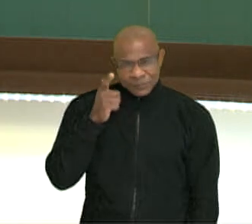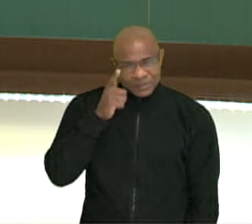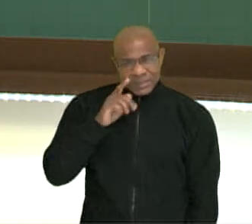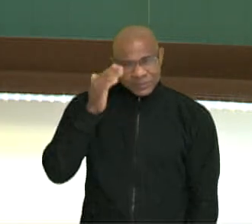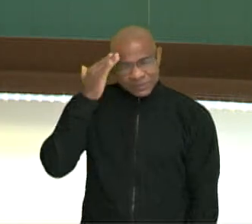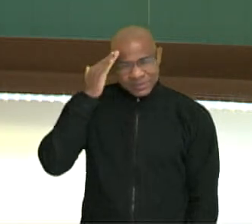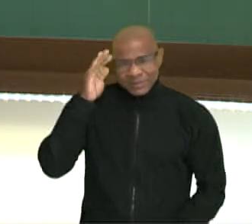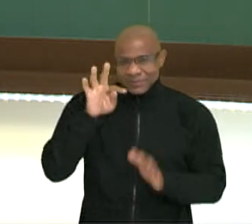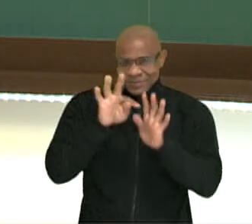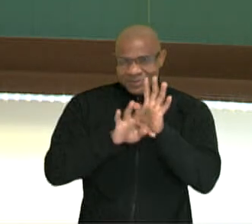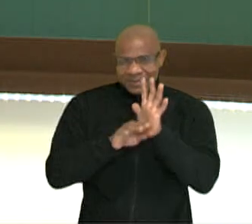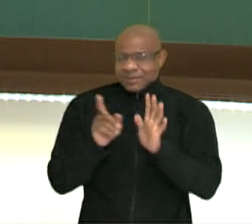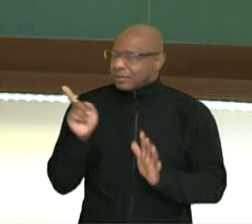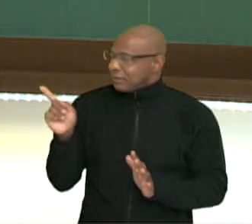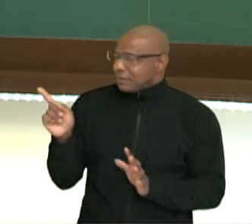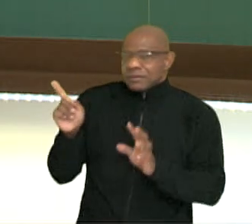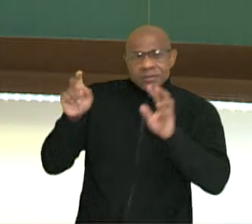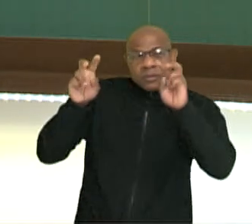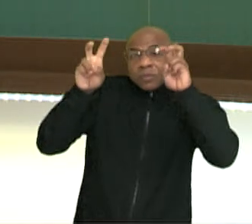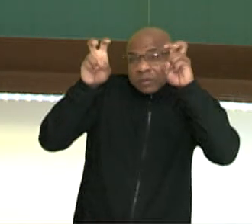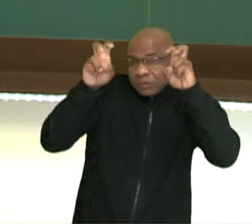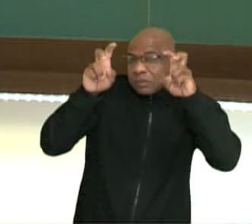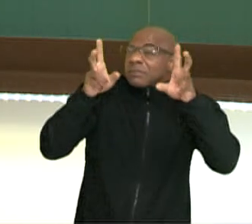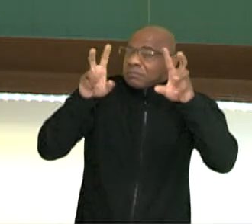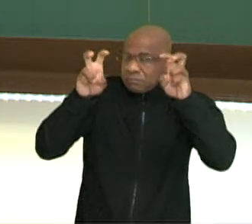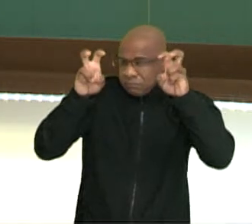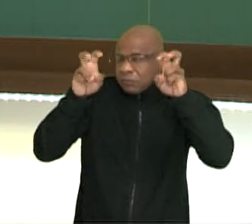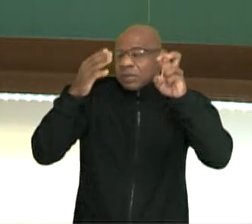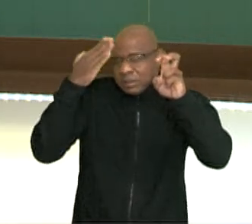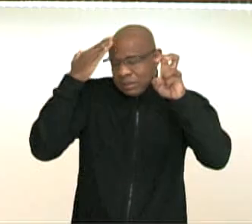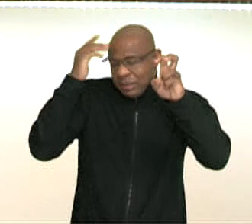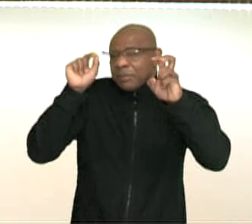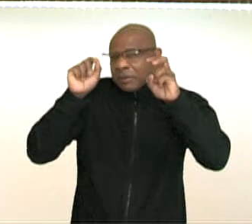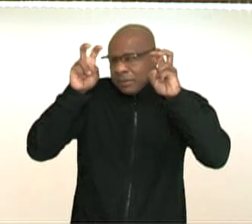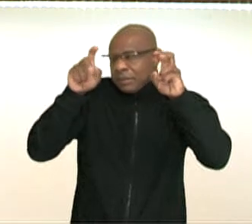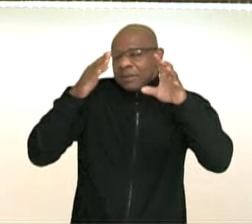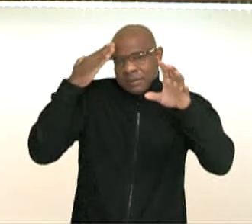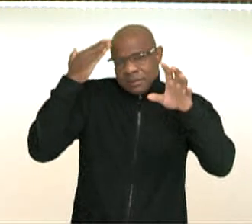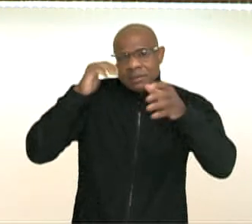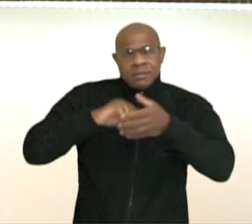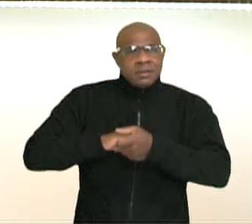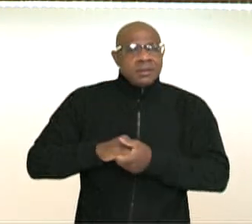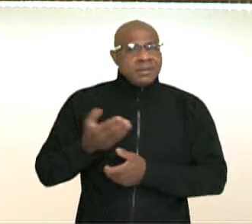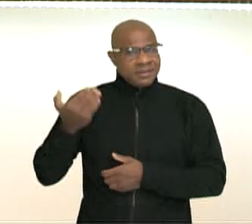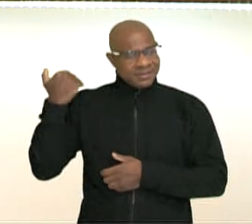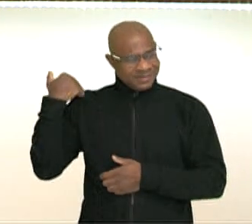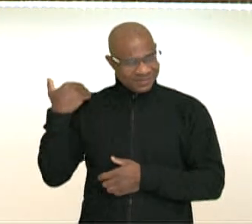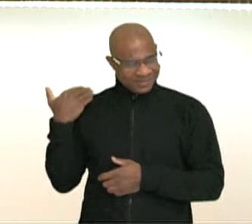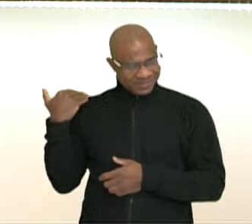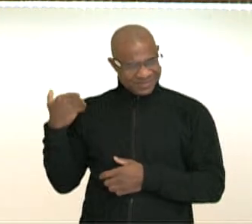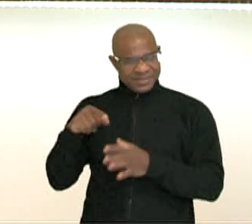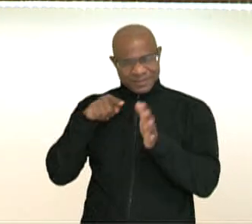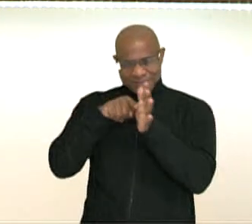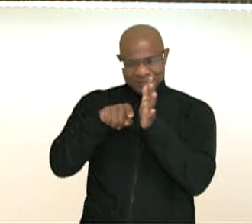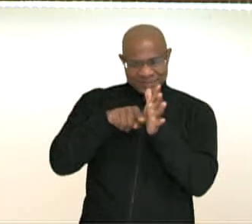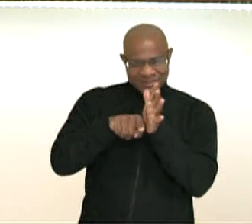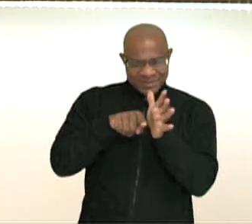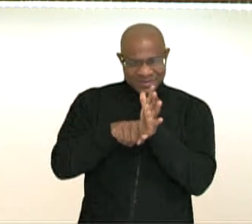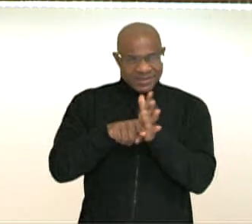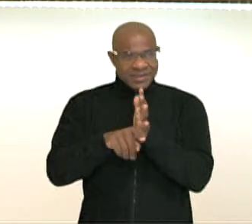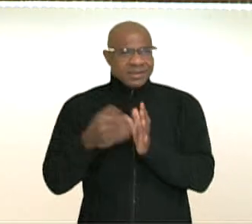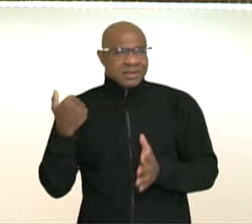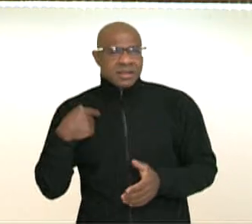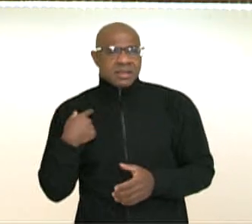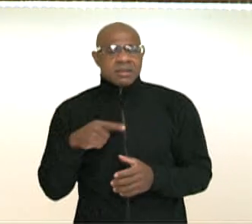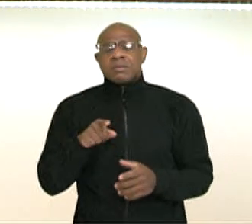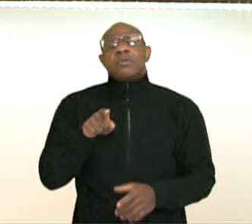texto? O assunto você com certeza sabe o que é. Antigamente, quando a gente perguntava para as pessoas da idade de vocês, o que você